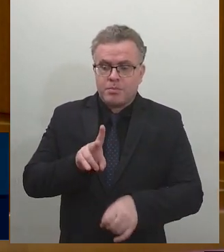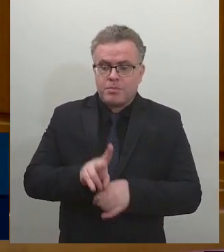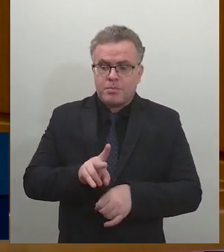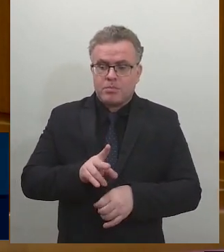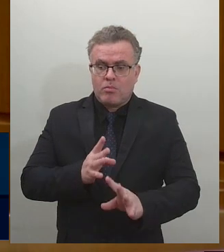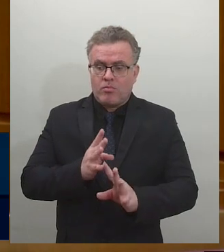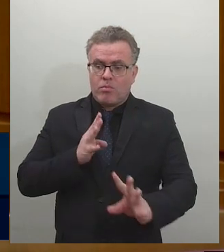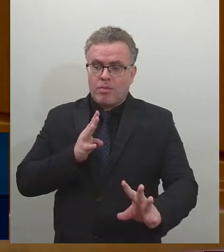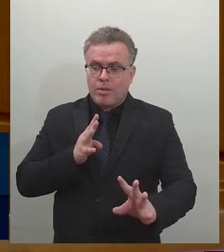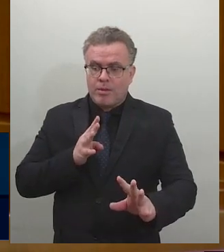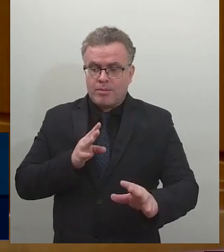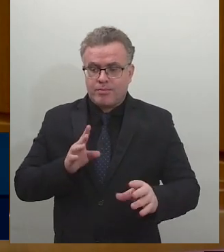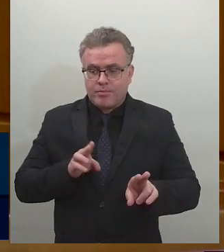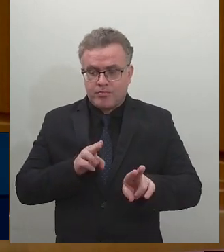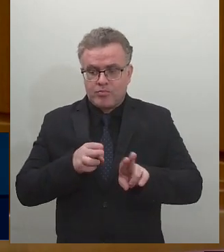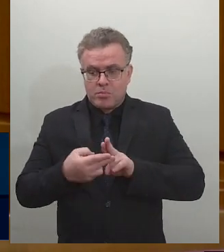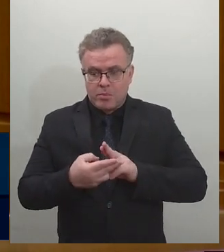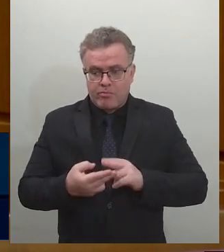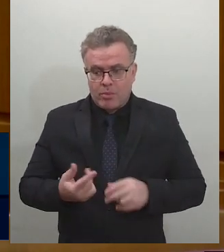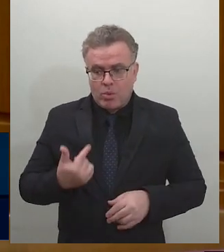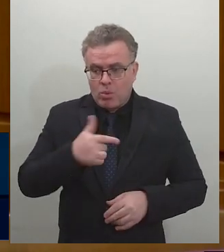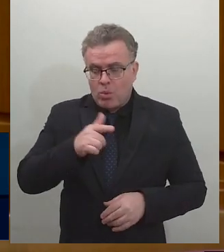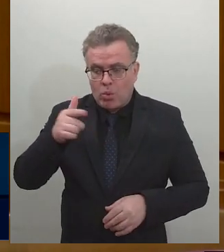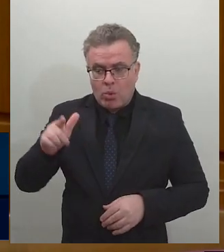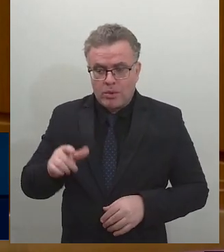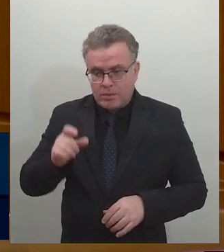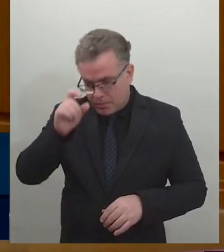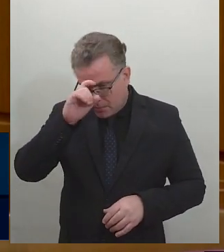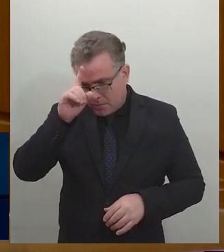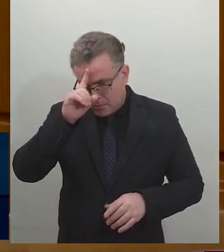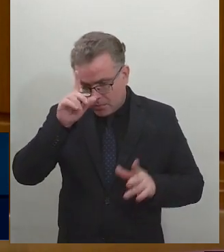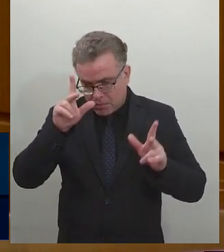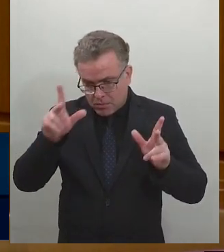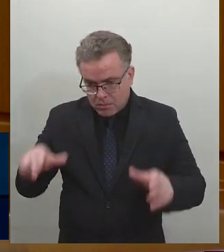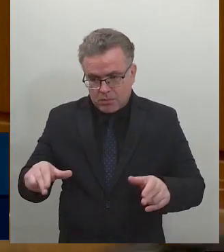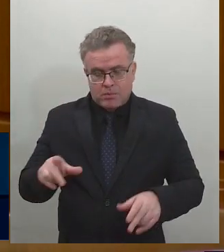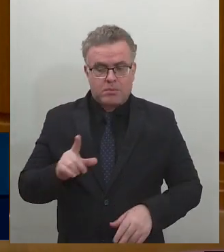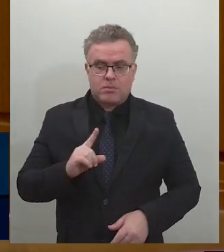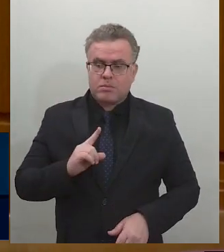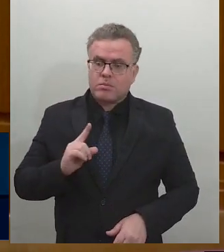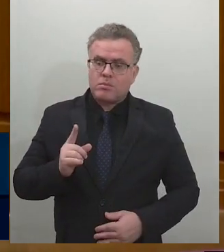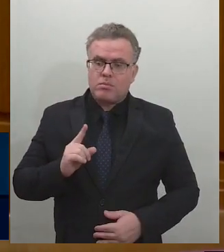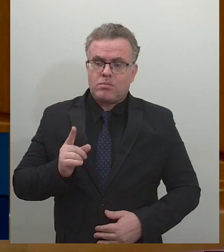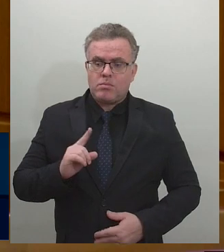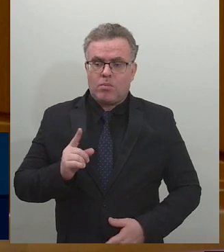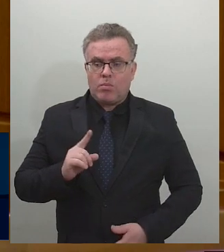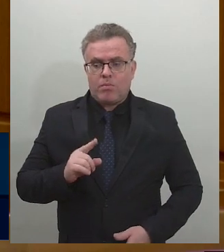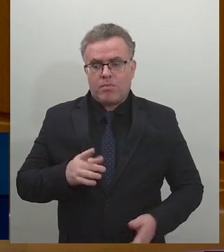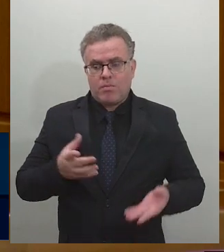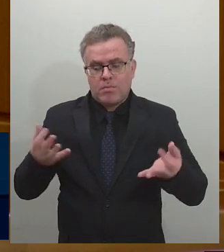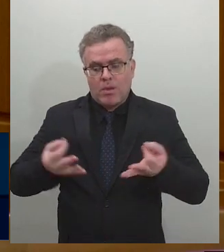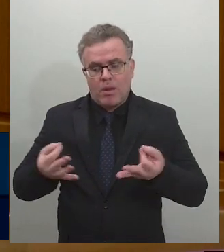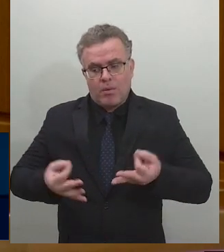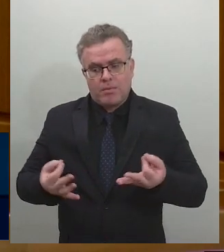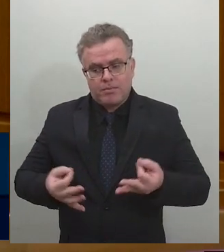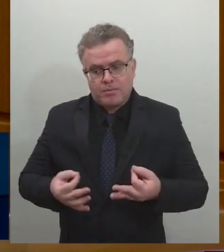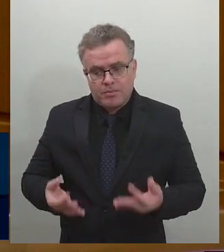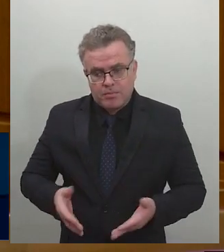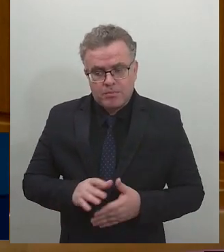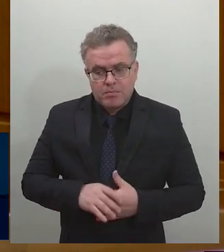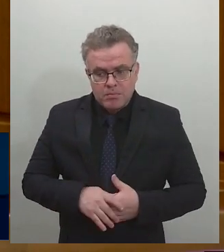hospital particular hoje no estado de Sergipe que tem um nível maior do que o Hospital Universitário. Então nós,